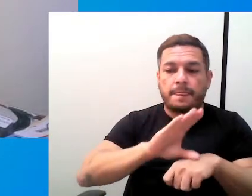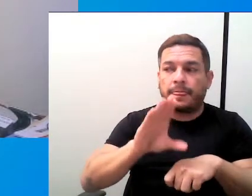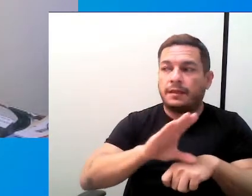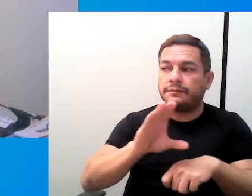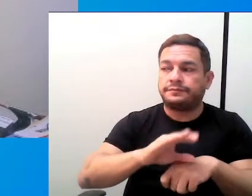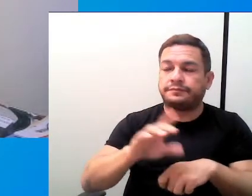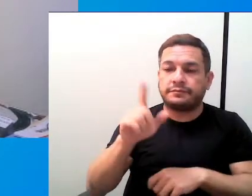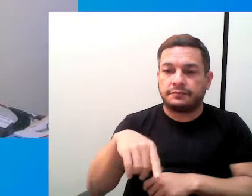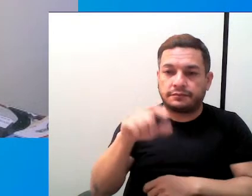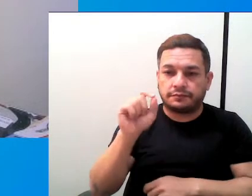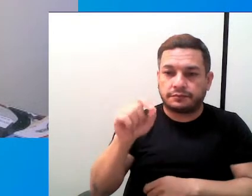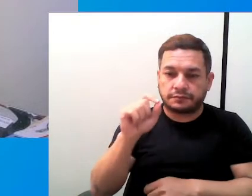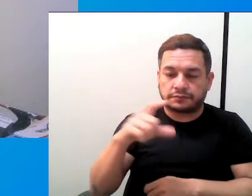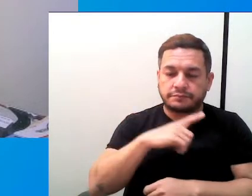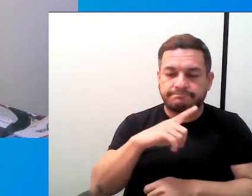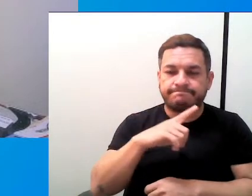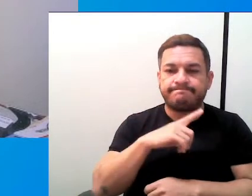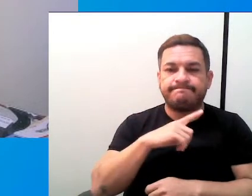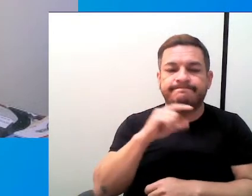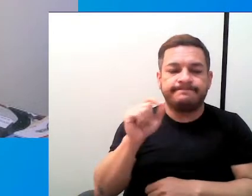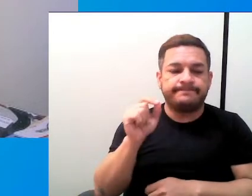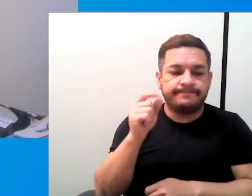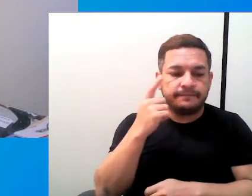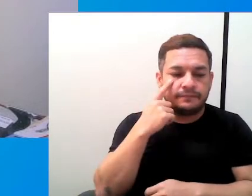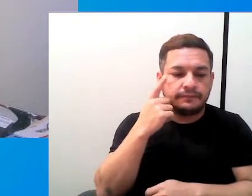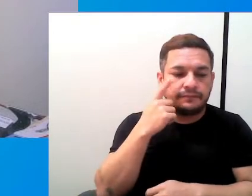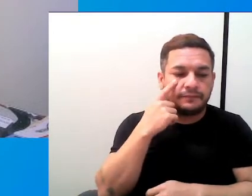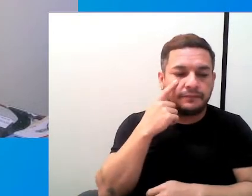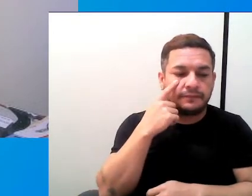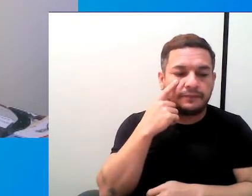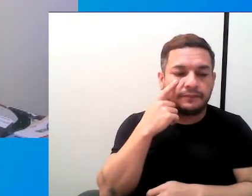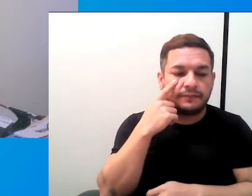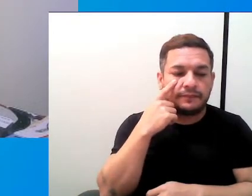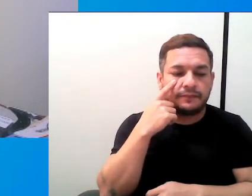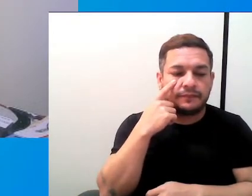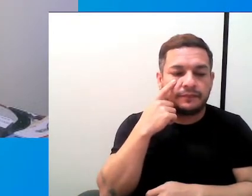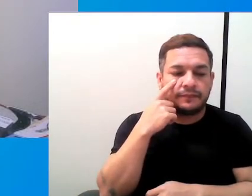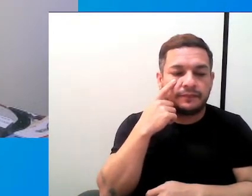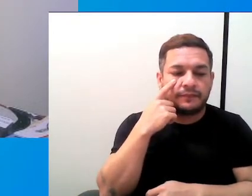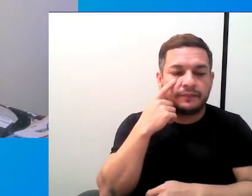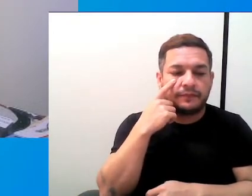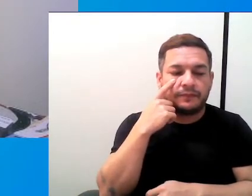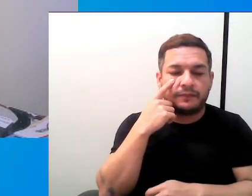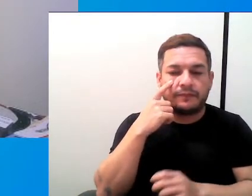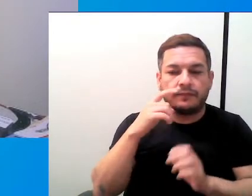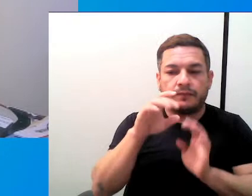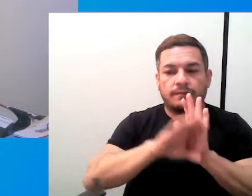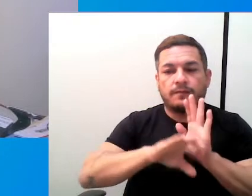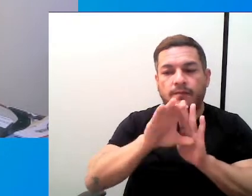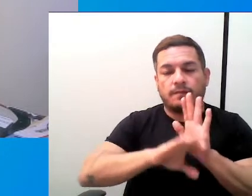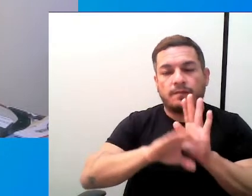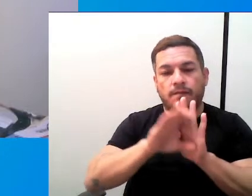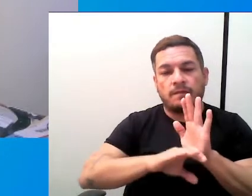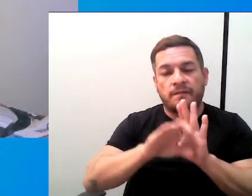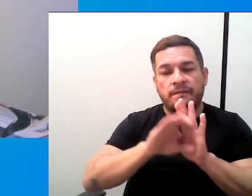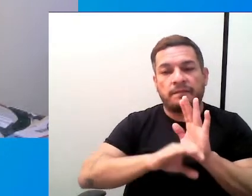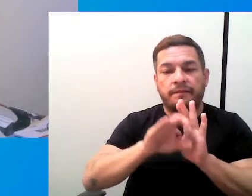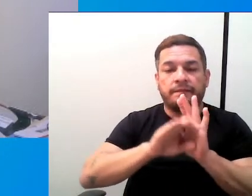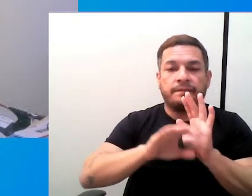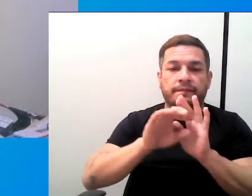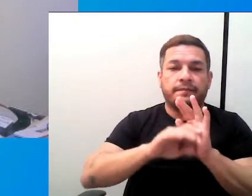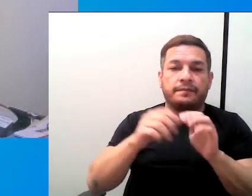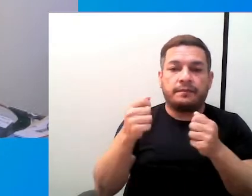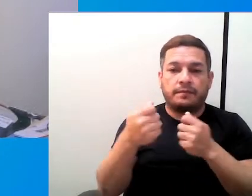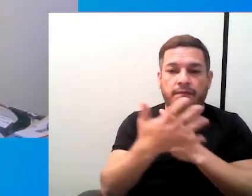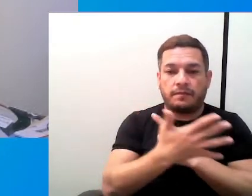PPC havia a previsão da curricularização da extensão. Eu, como